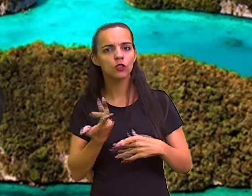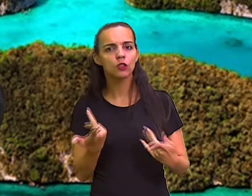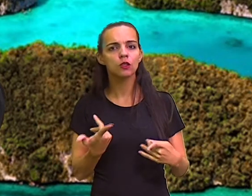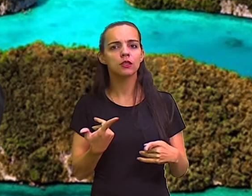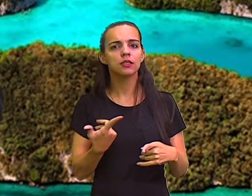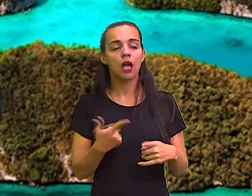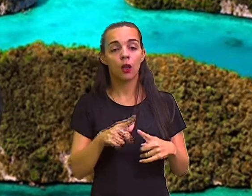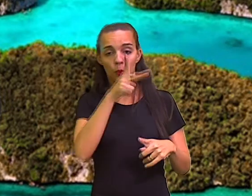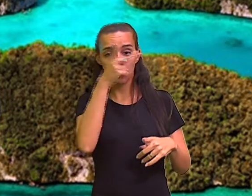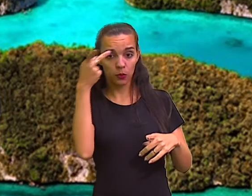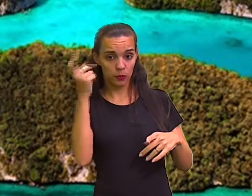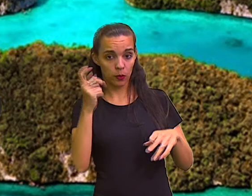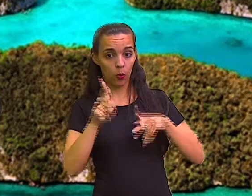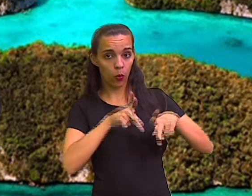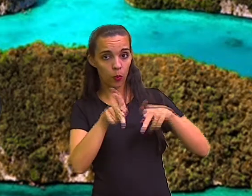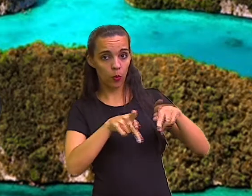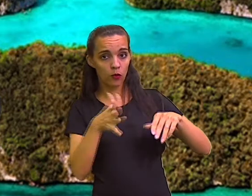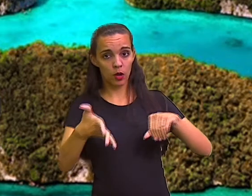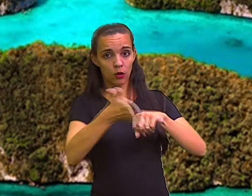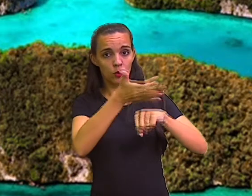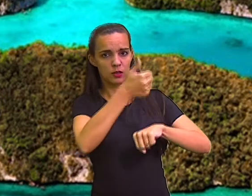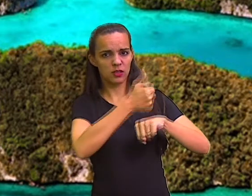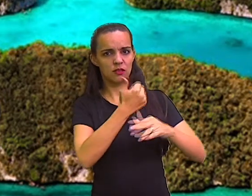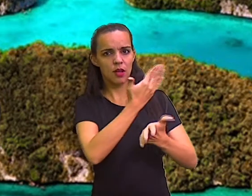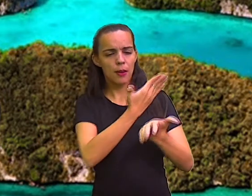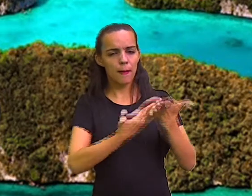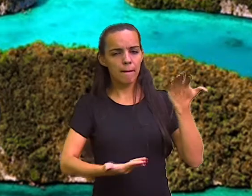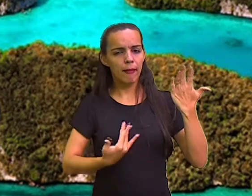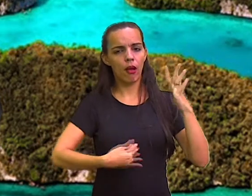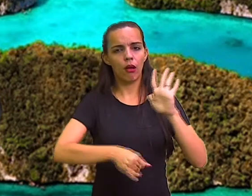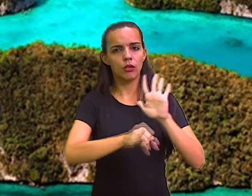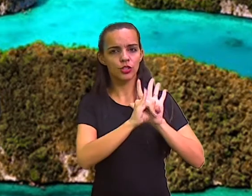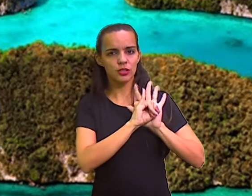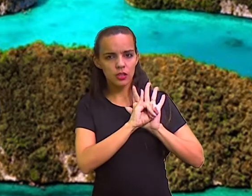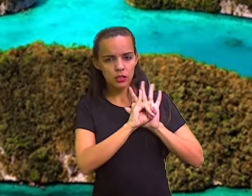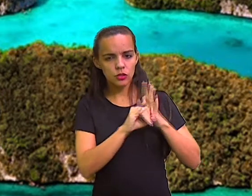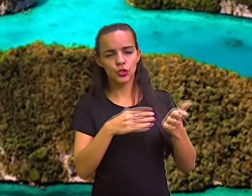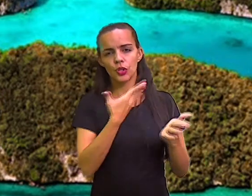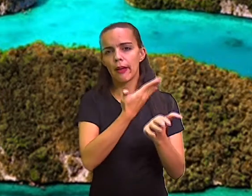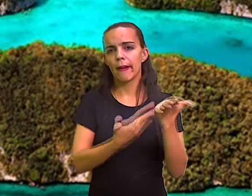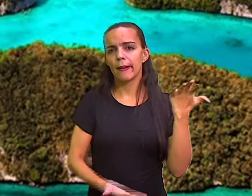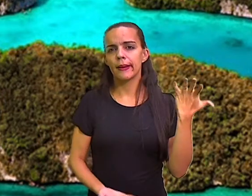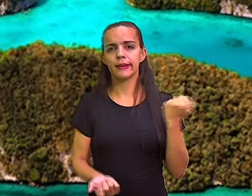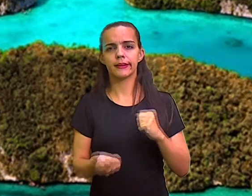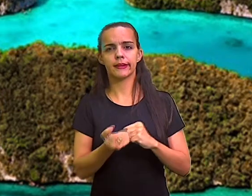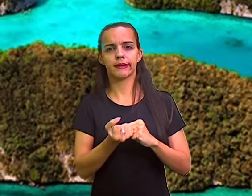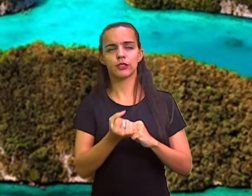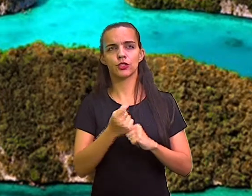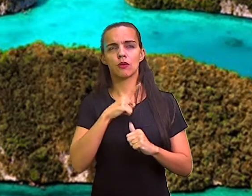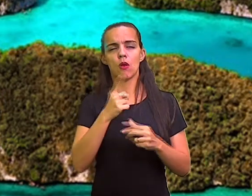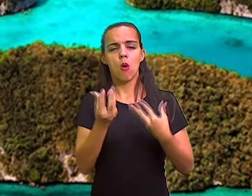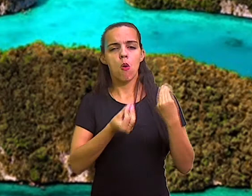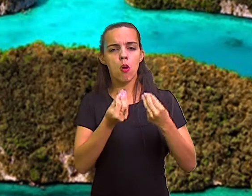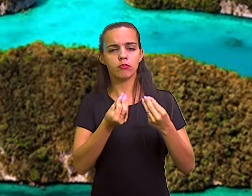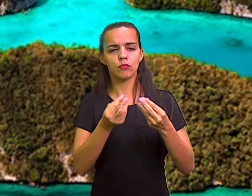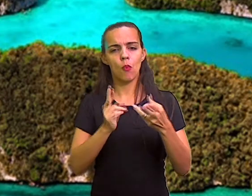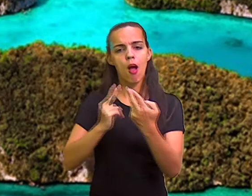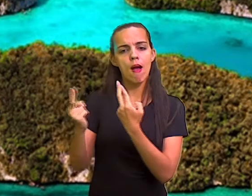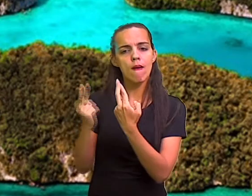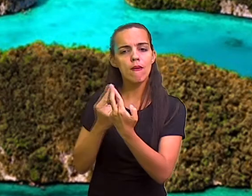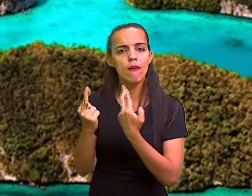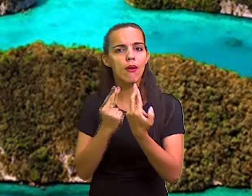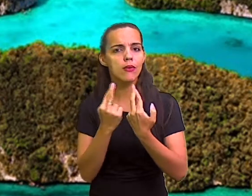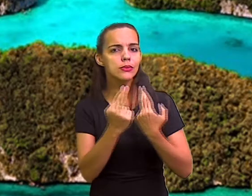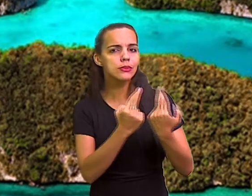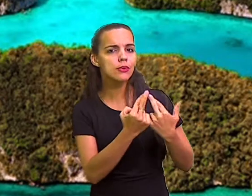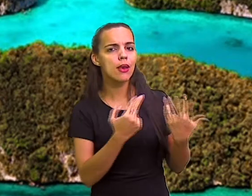é colonizado, ele perde a sua identidade, ele perde a sua maneira de relacionar,